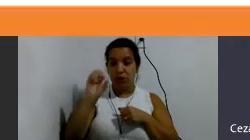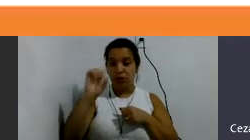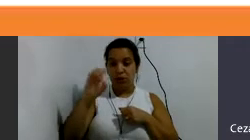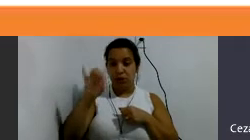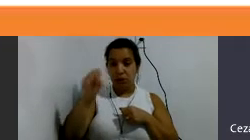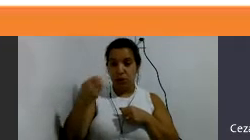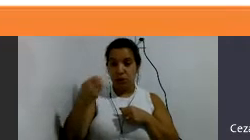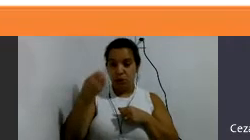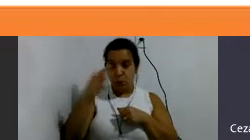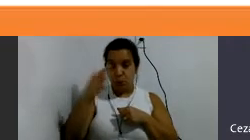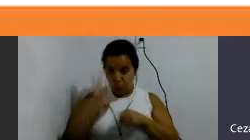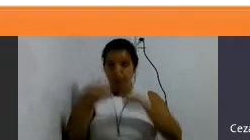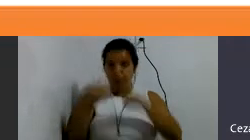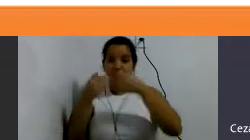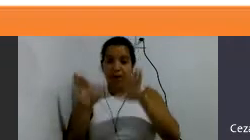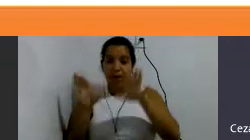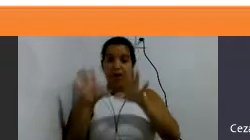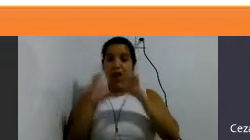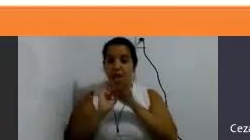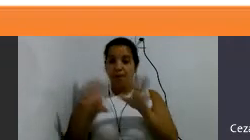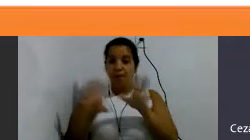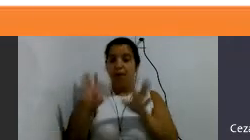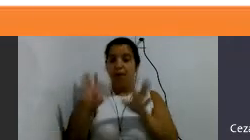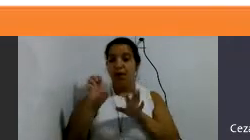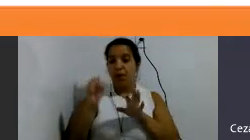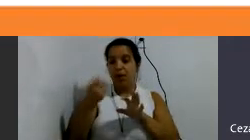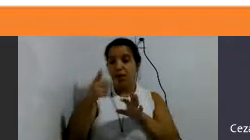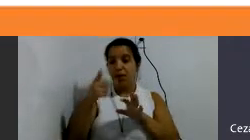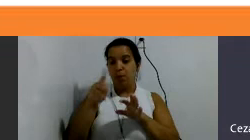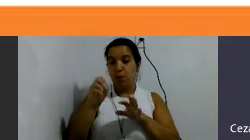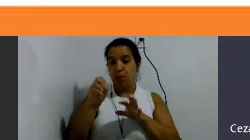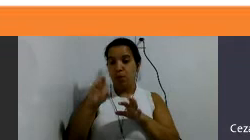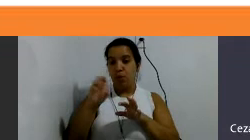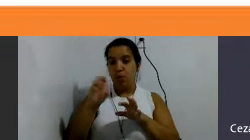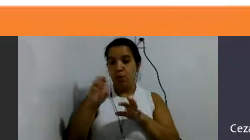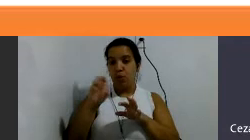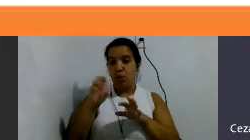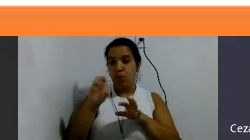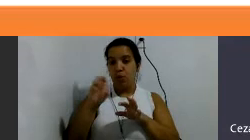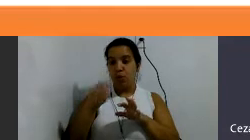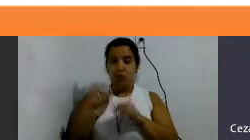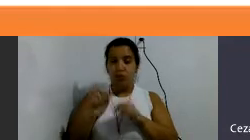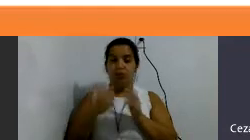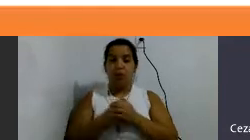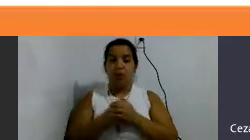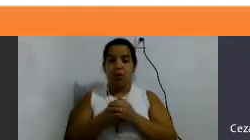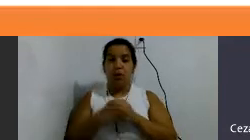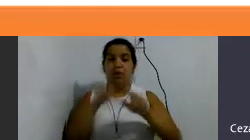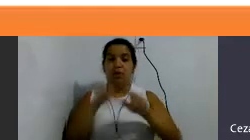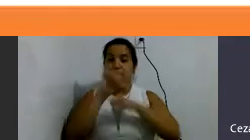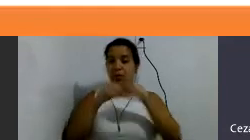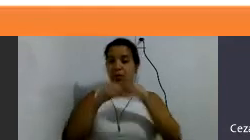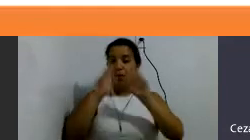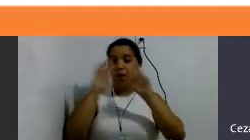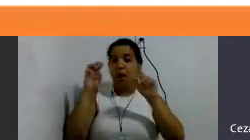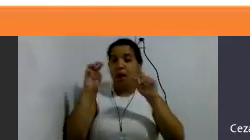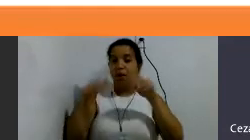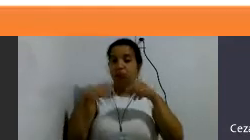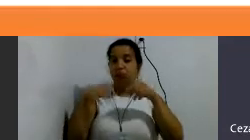romper, liberar esporozoíto para inocular no próximo indivíduo. Então, a malária é um dos ciclos